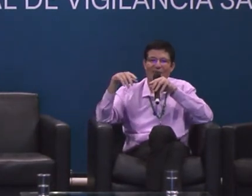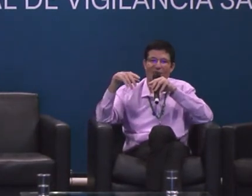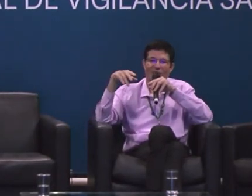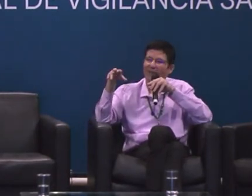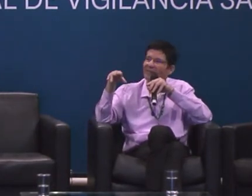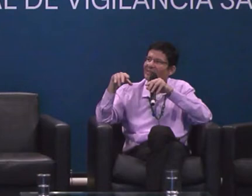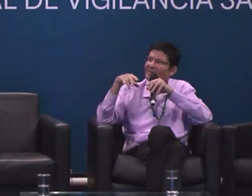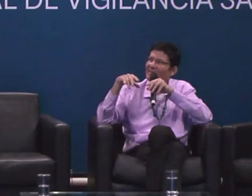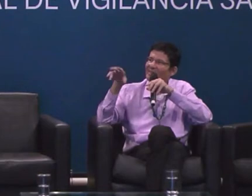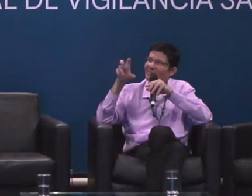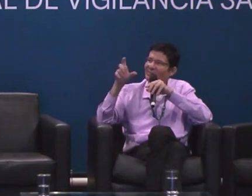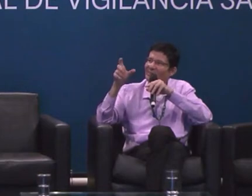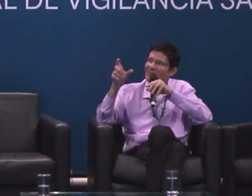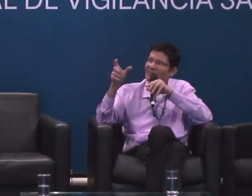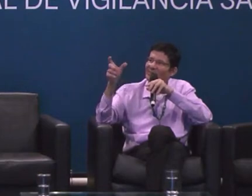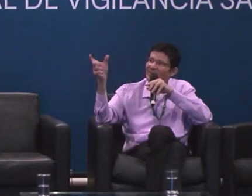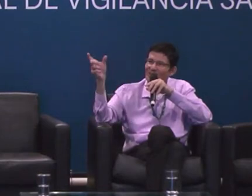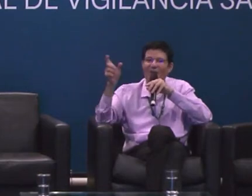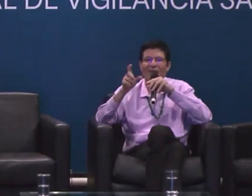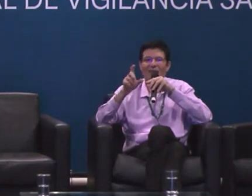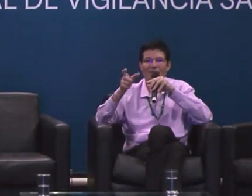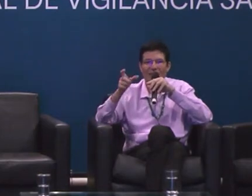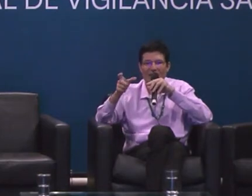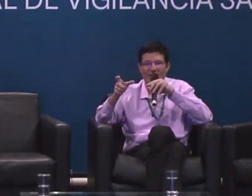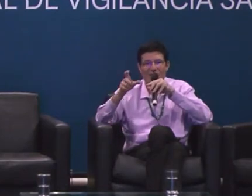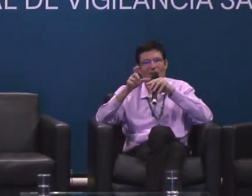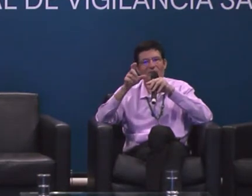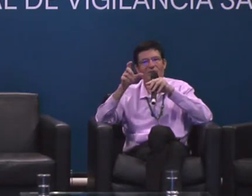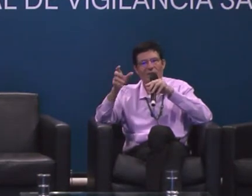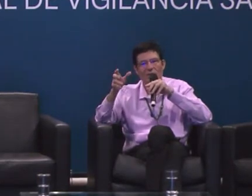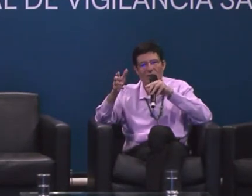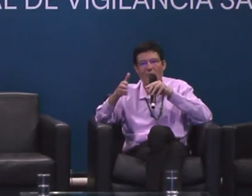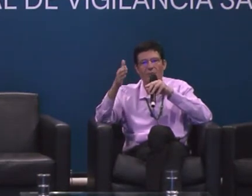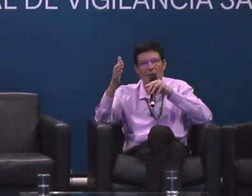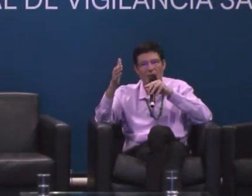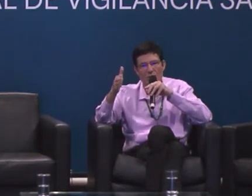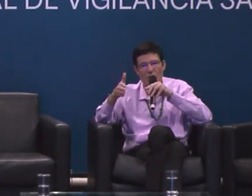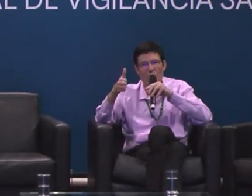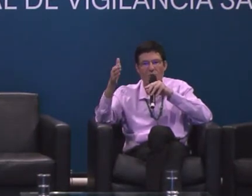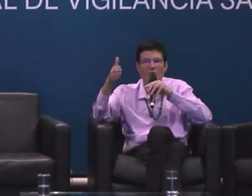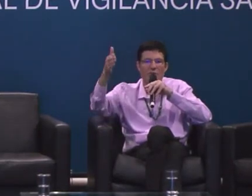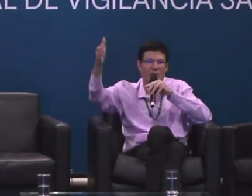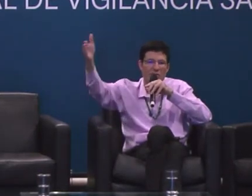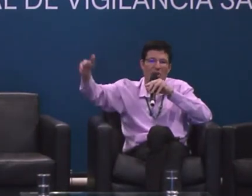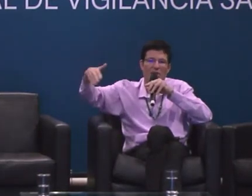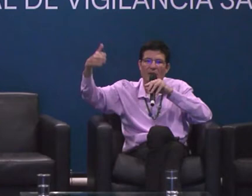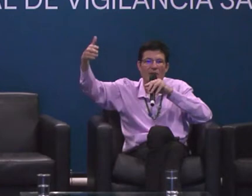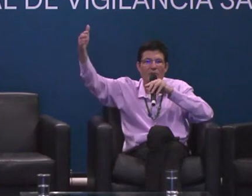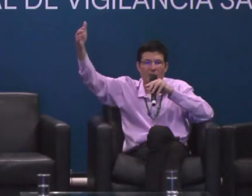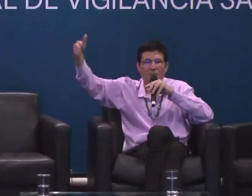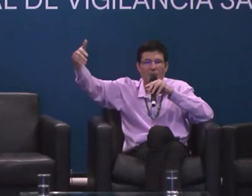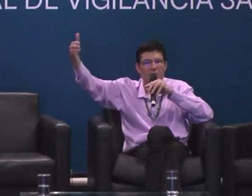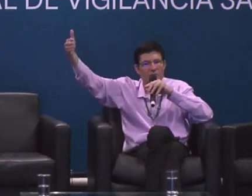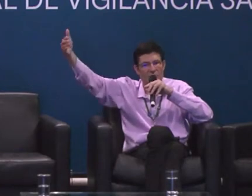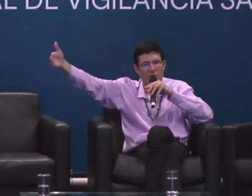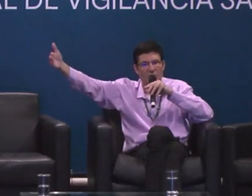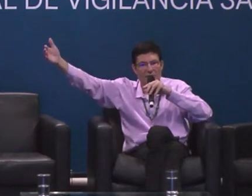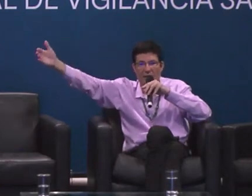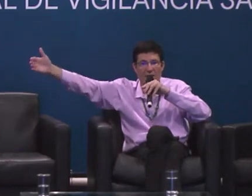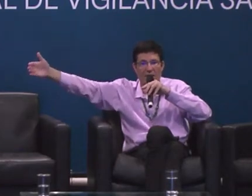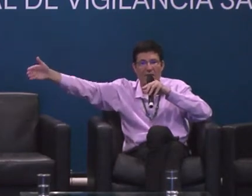de vacância, né? Tem um... Vacatio legis, que aí vai ter o tempo para que todos possam ir à vigência. A norma, depois, todos,